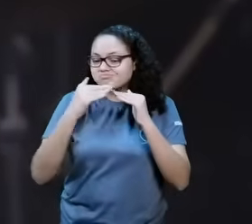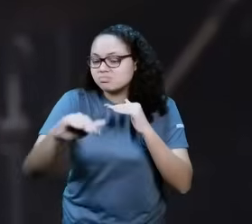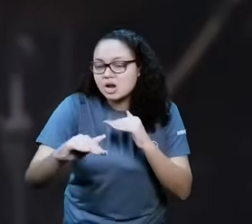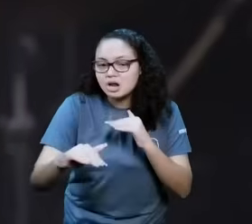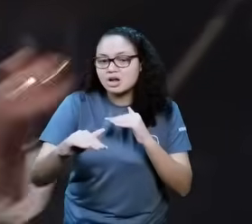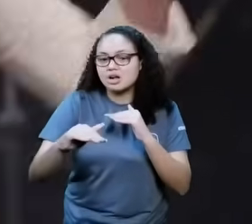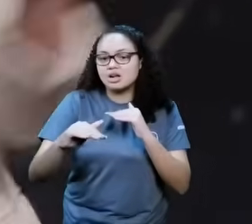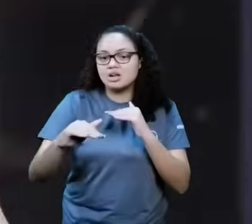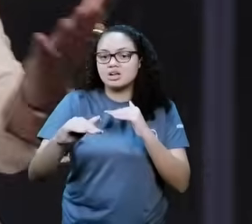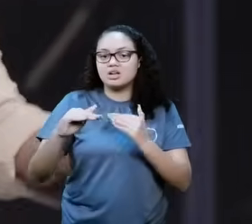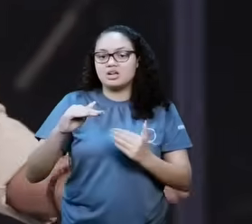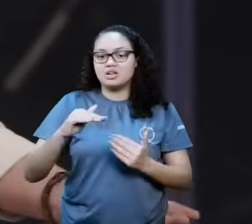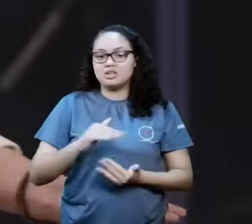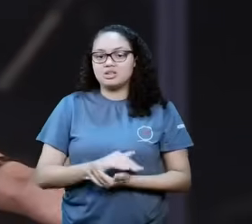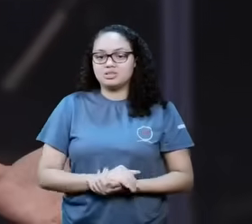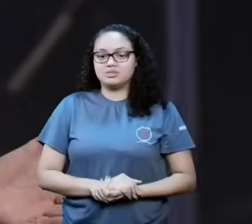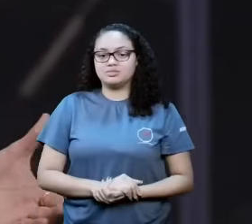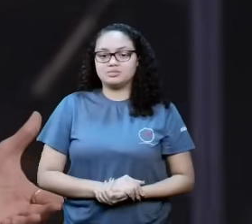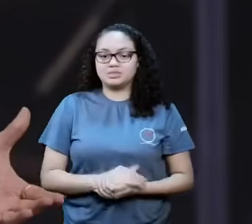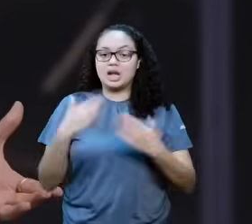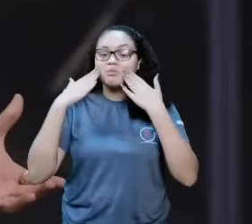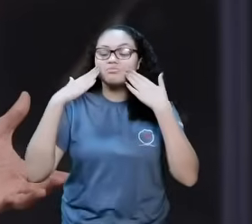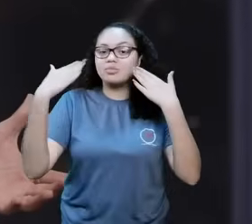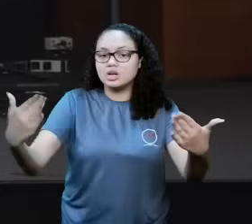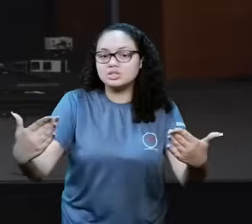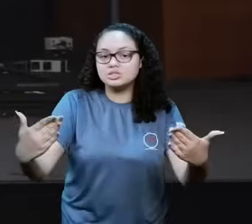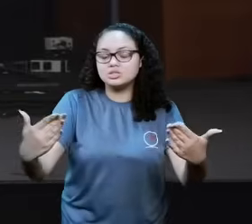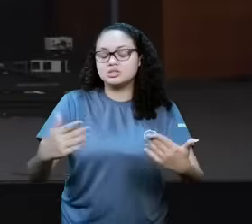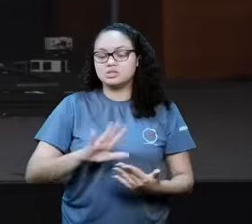nos esbofeteando?